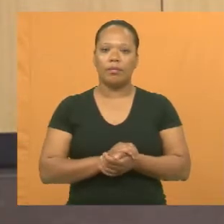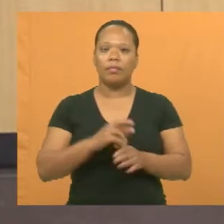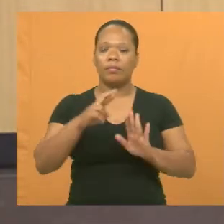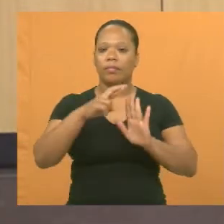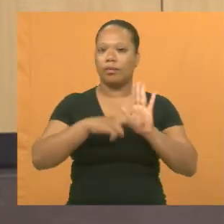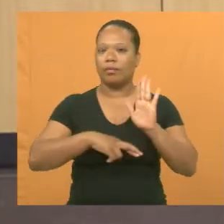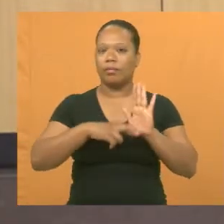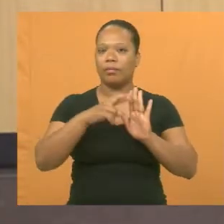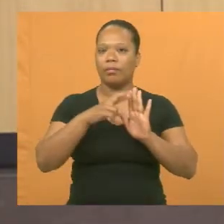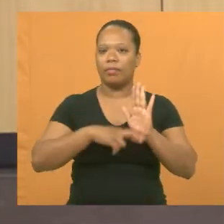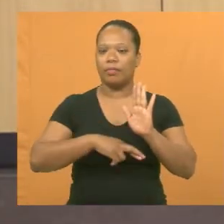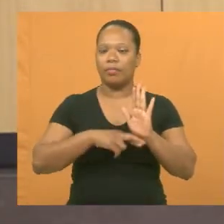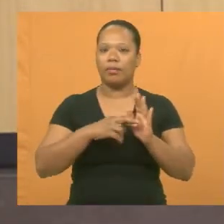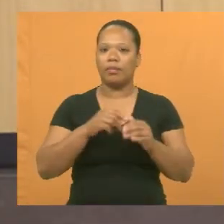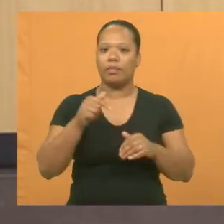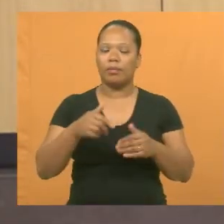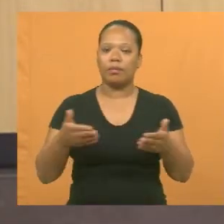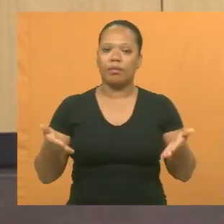sessão.